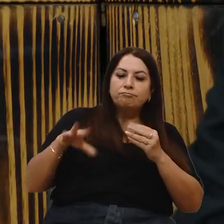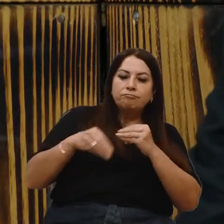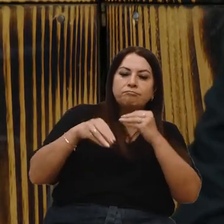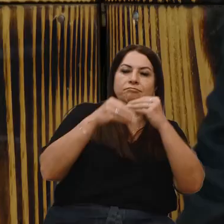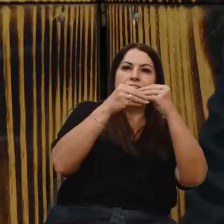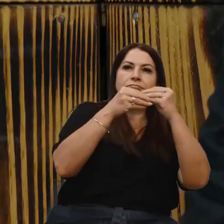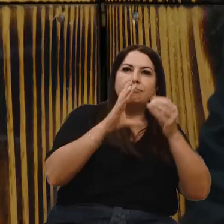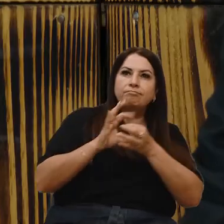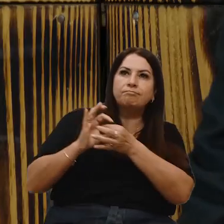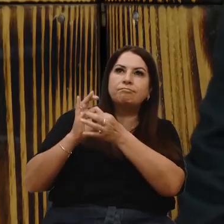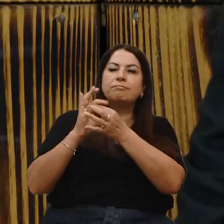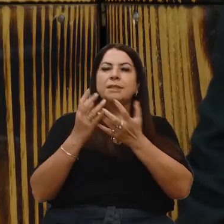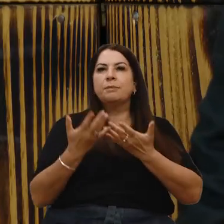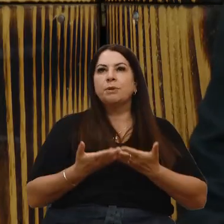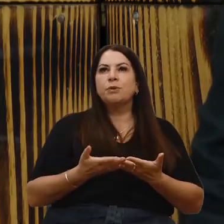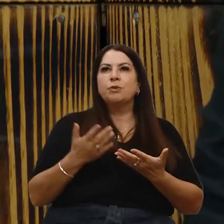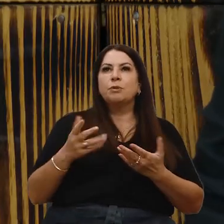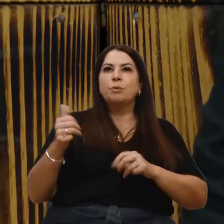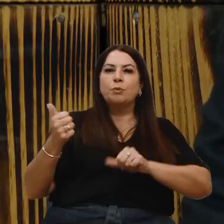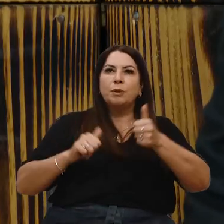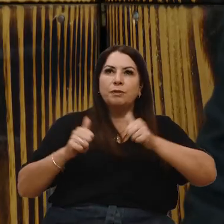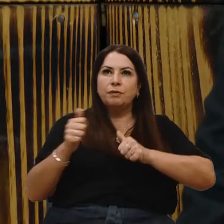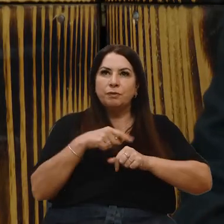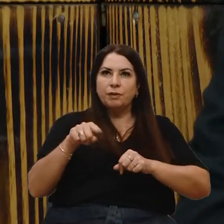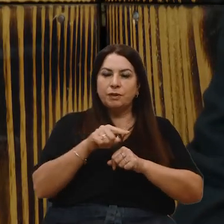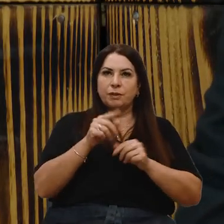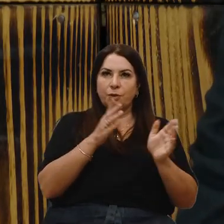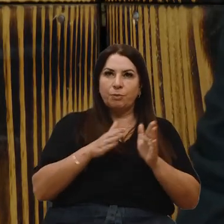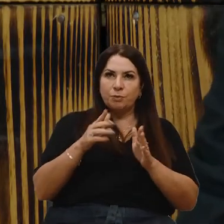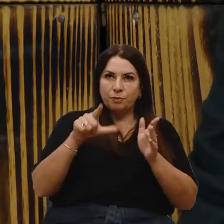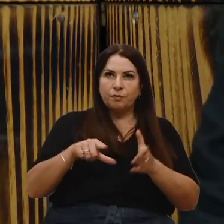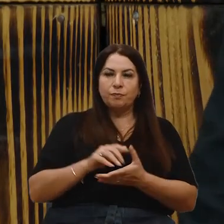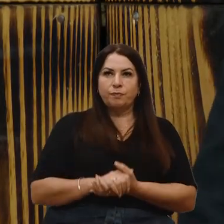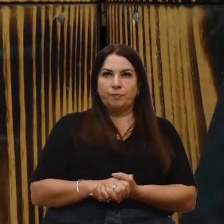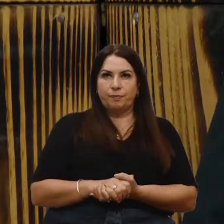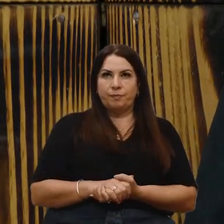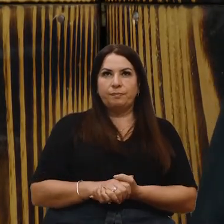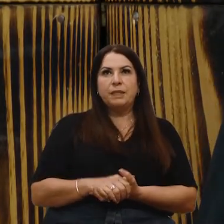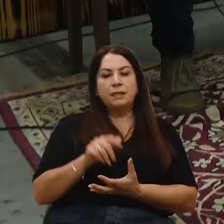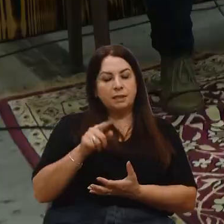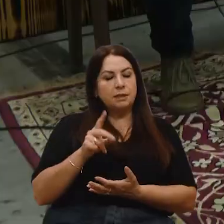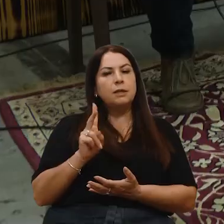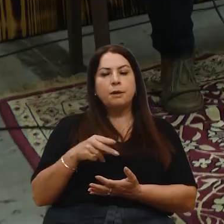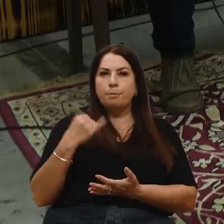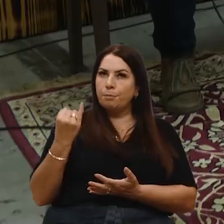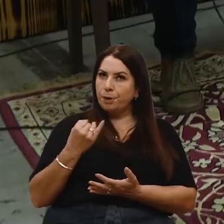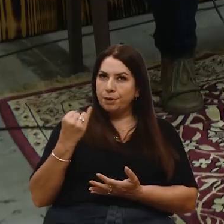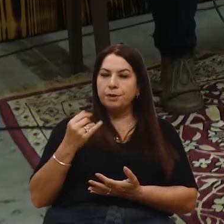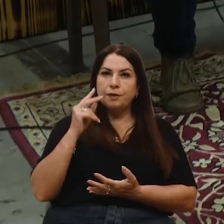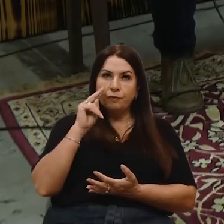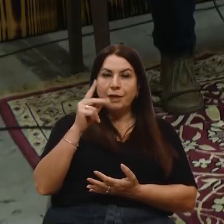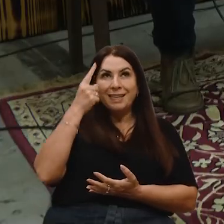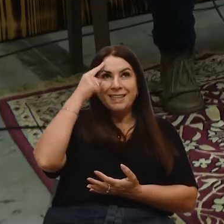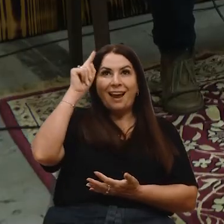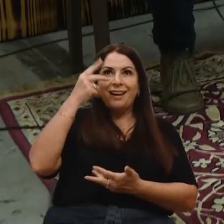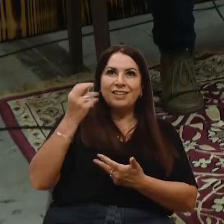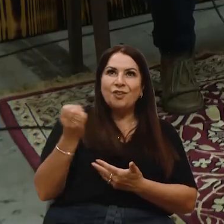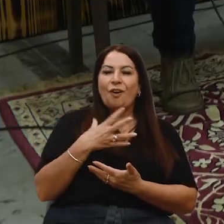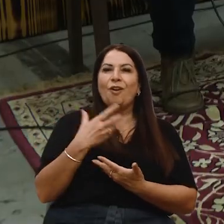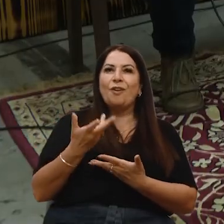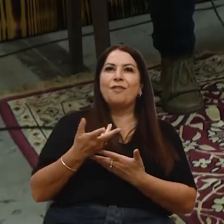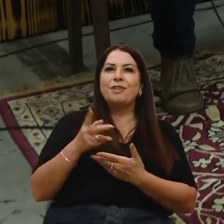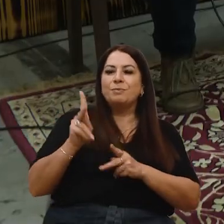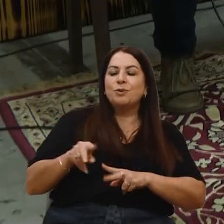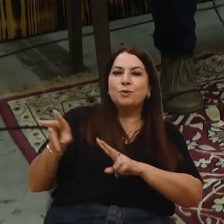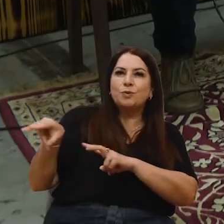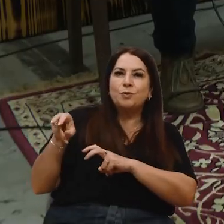que vão se interligando, mas no sentido de qualificar a produção local. Isso é importante, a gente vê a criatividade dos